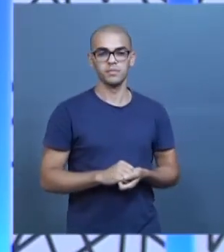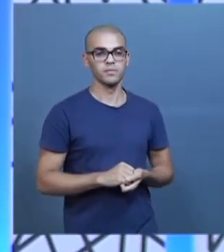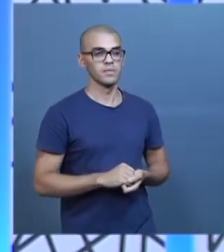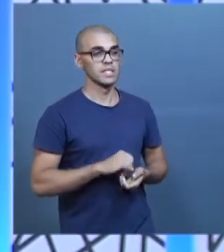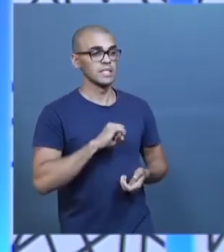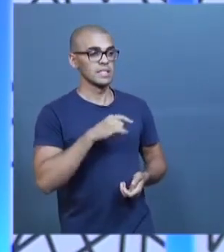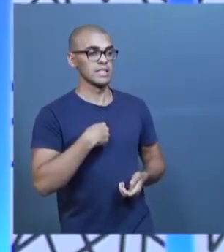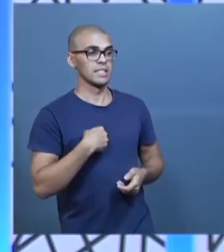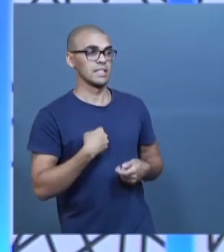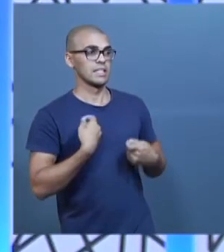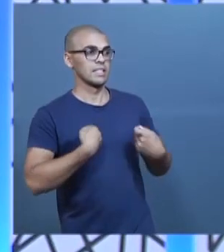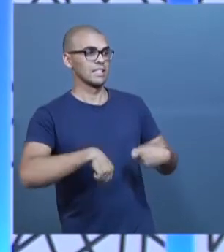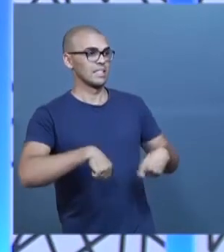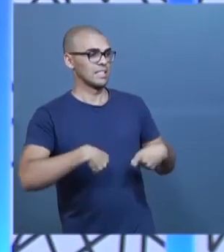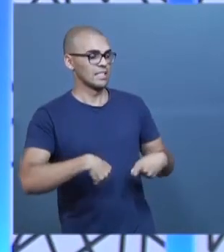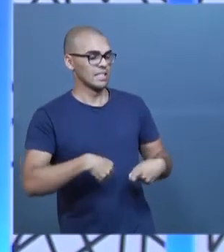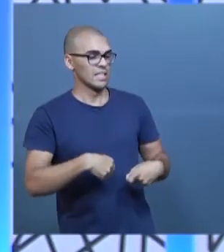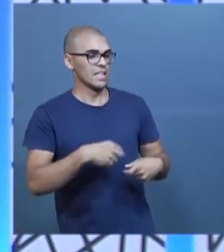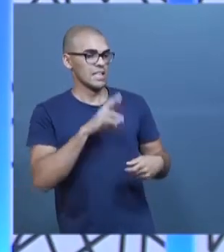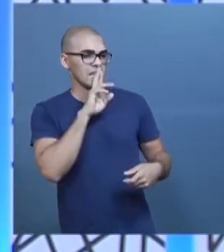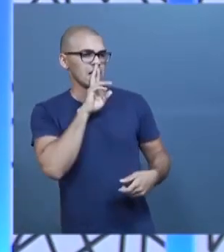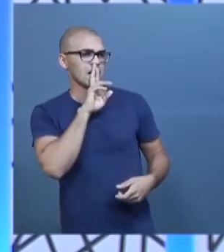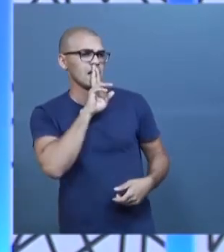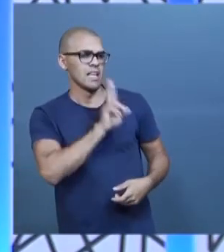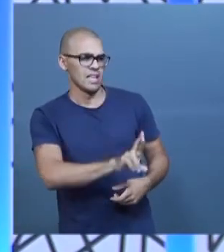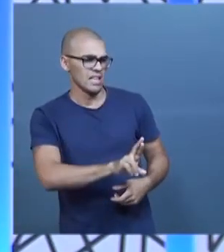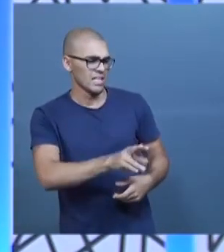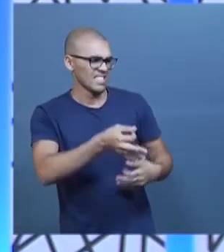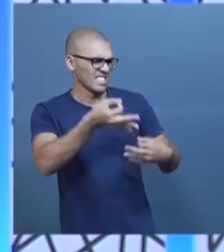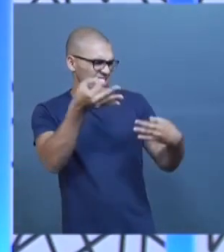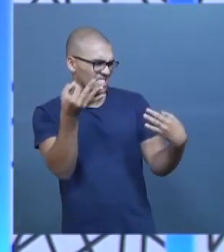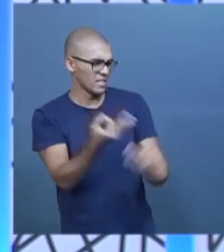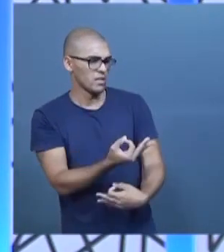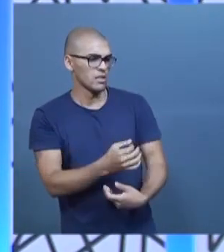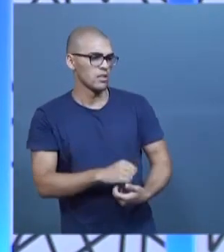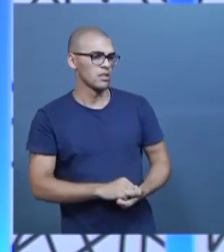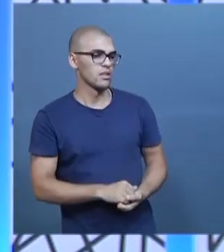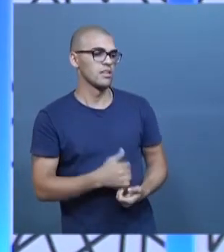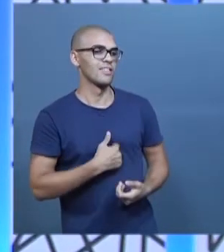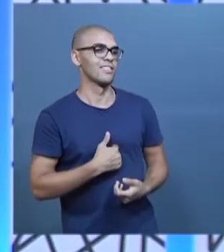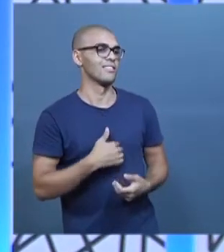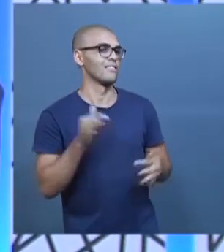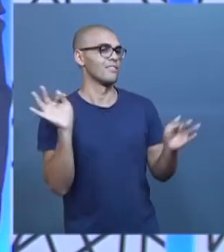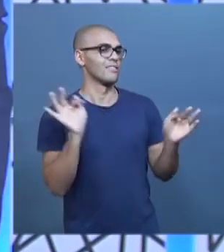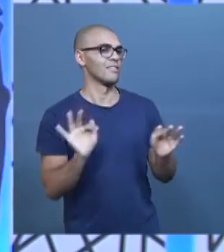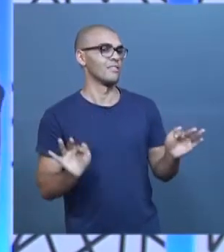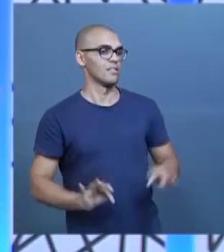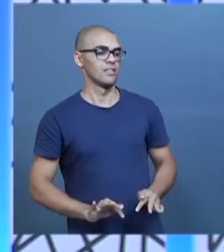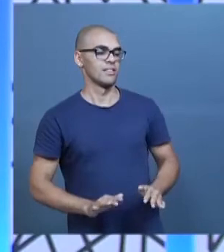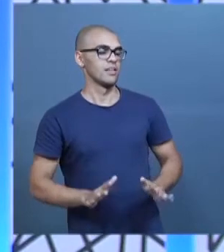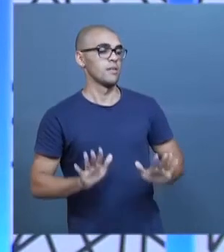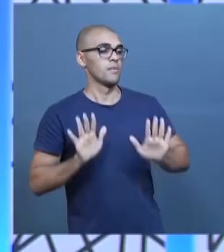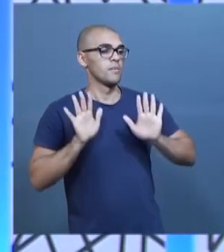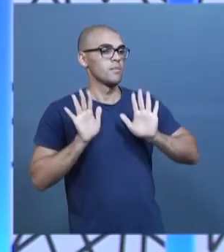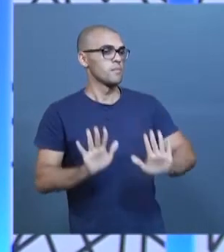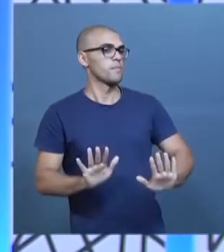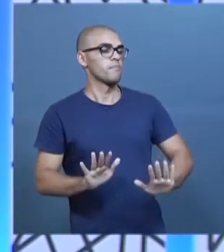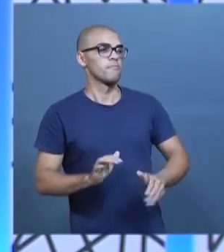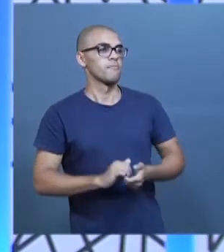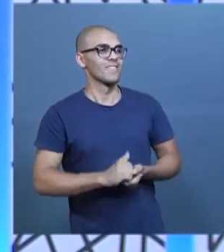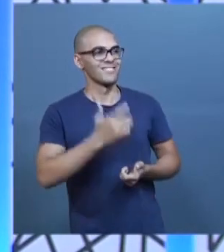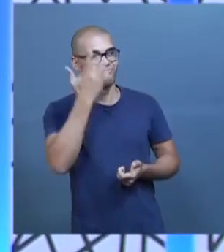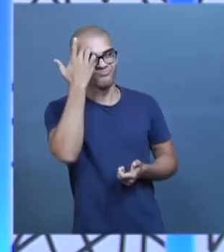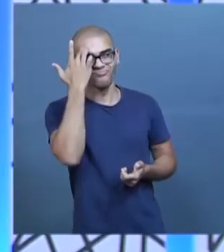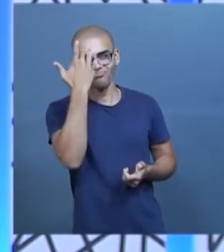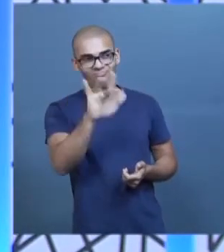responder essa pergunta sua assim com certeza absoluta, eu ficaria muito feliz. Mas eu não tenho a fórmula